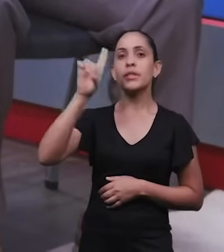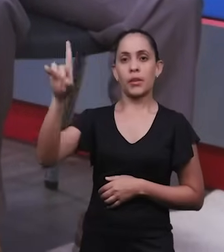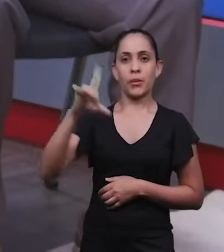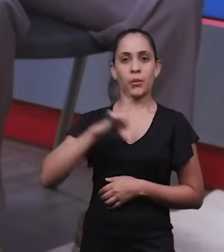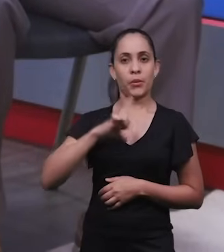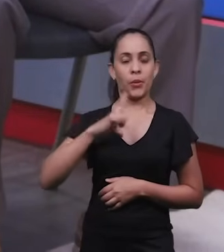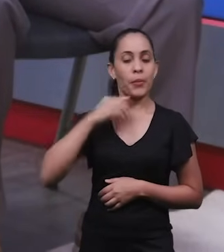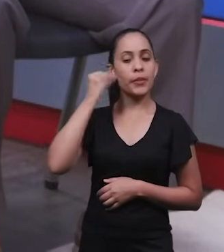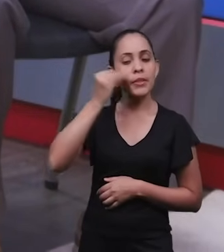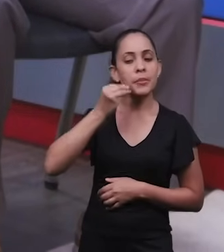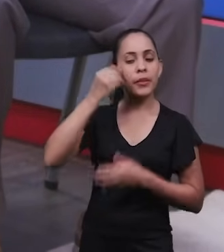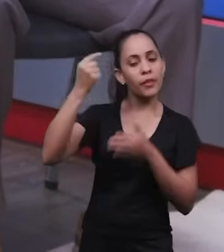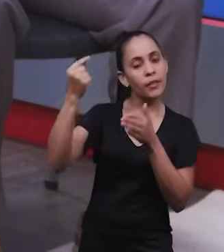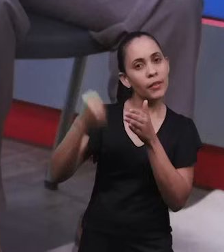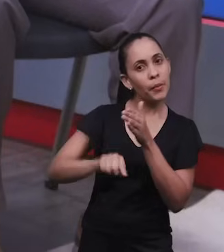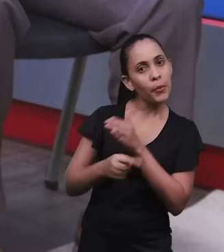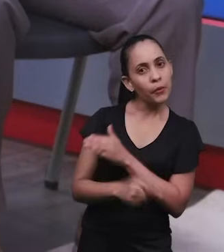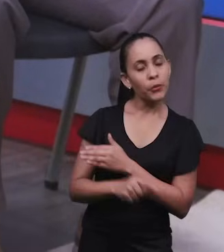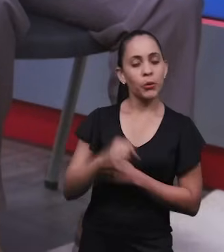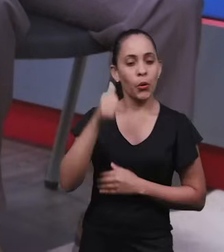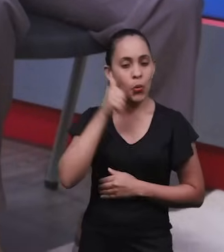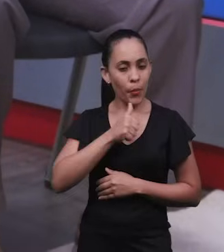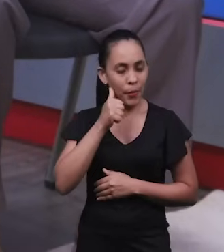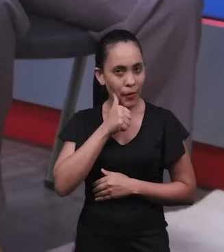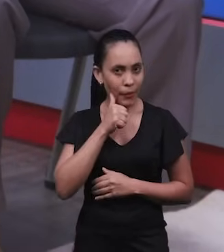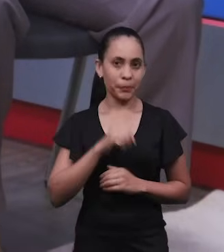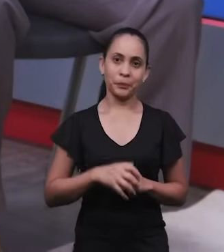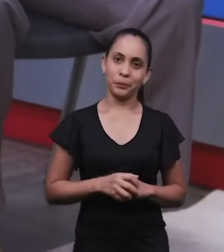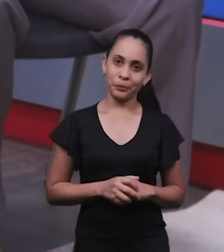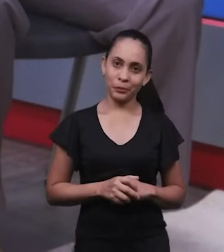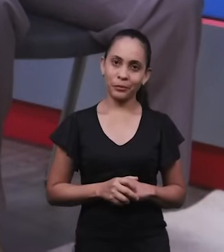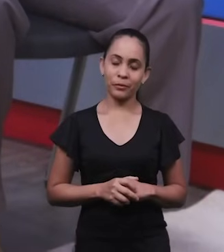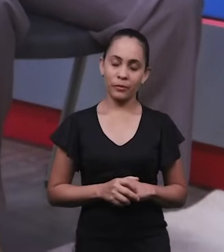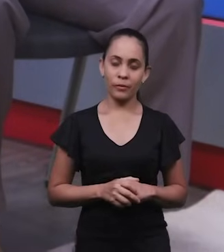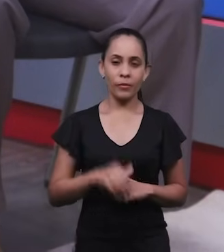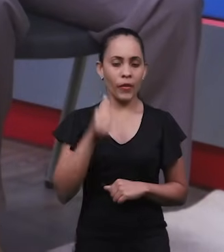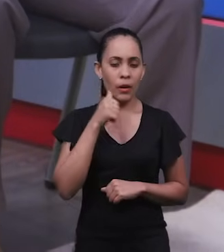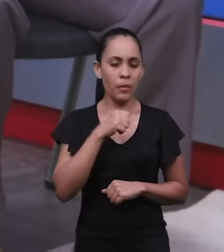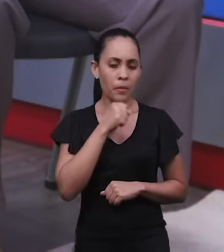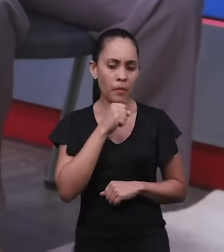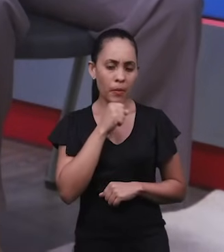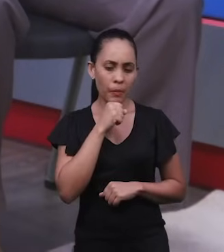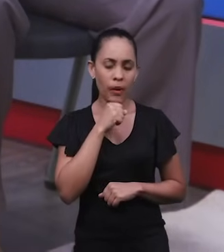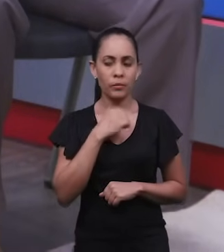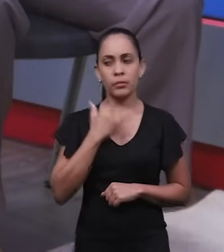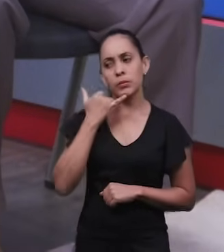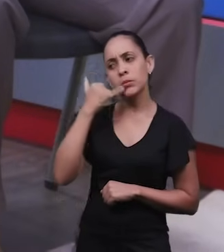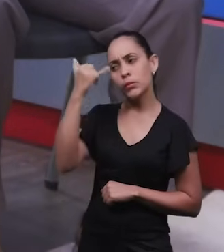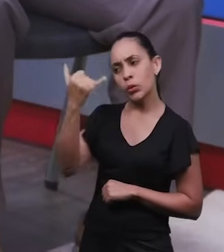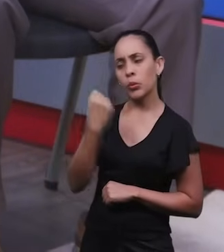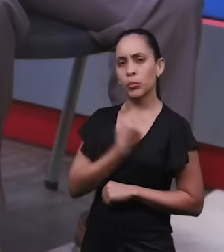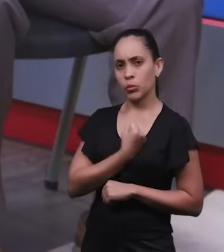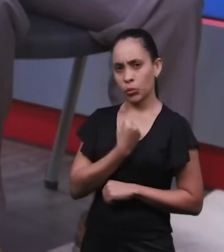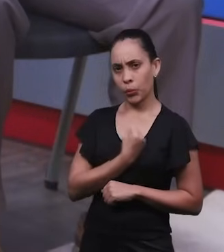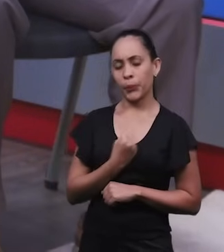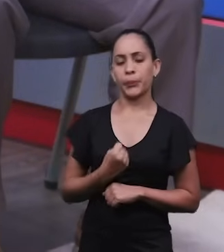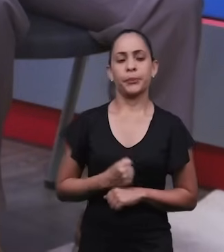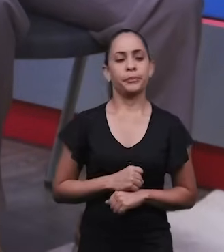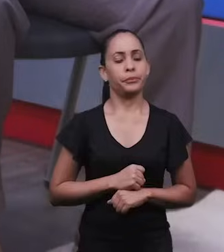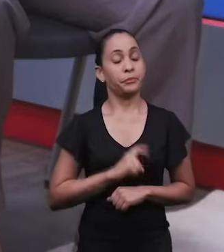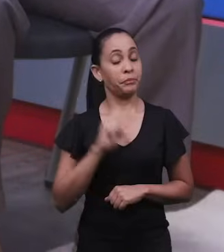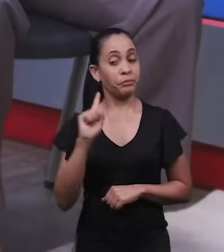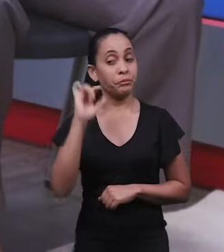deu uma experiência profunda com uma senhora que nos ligou para o nosso número, e